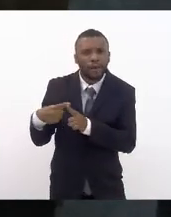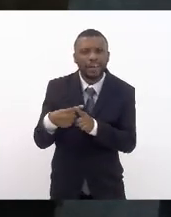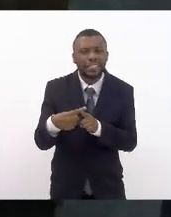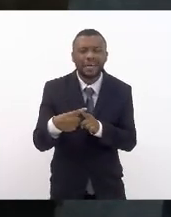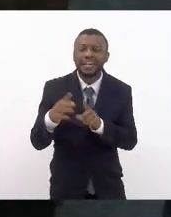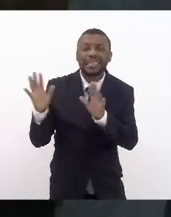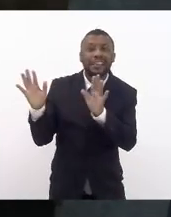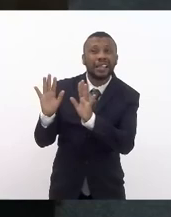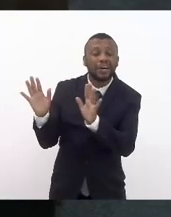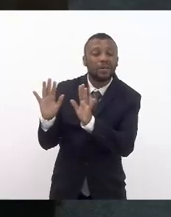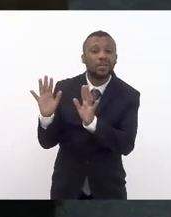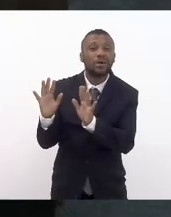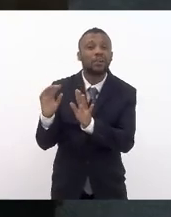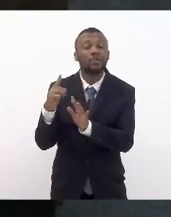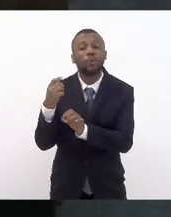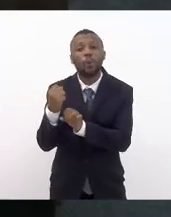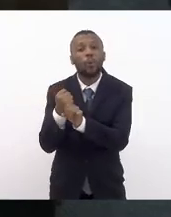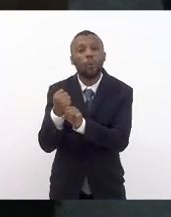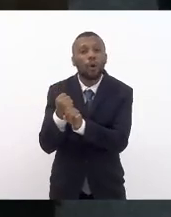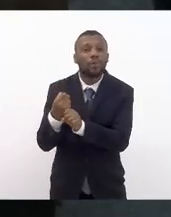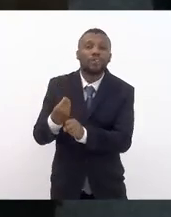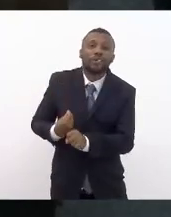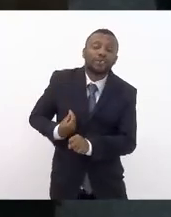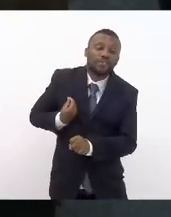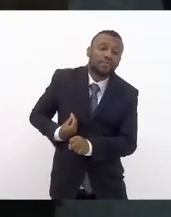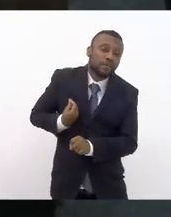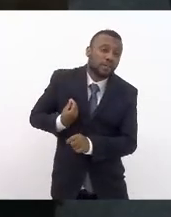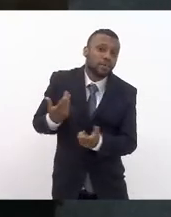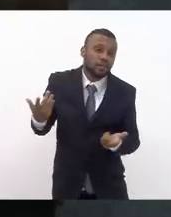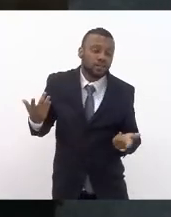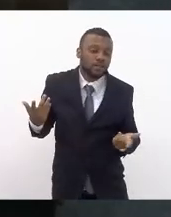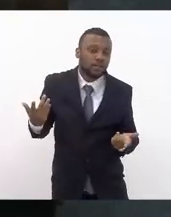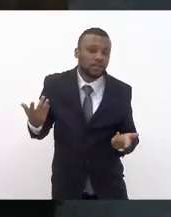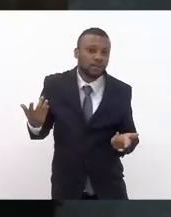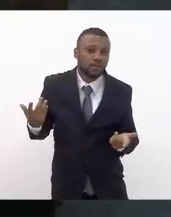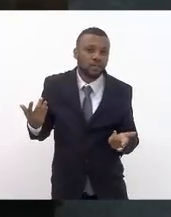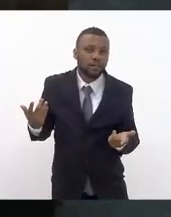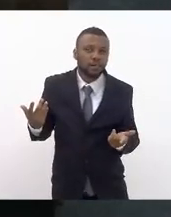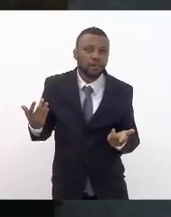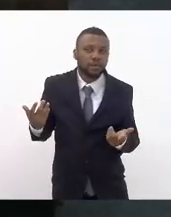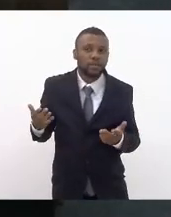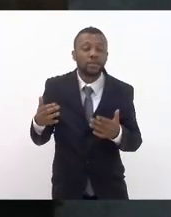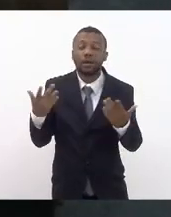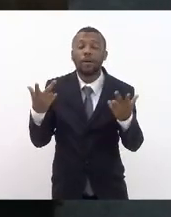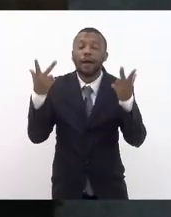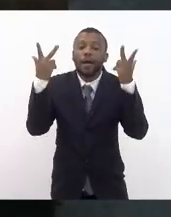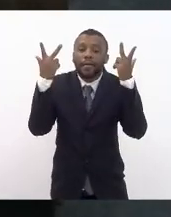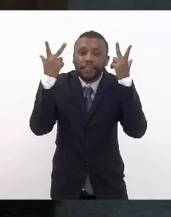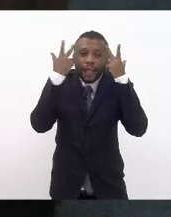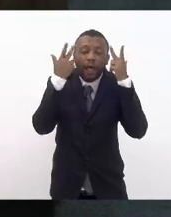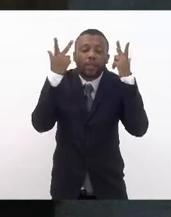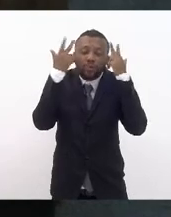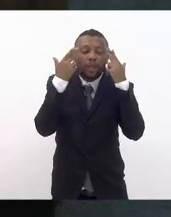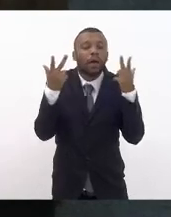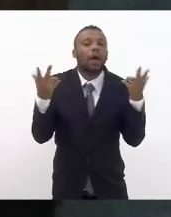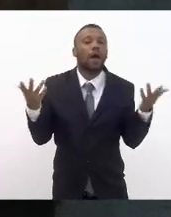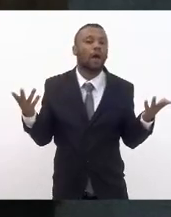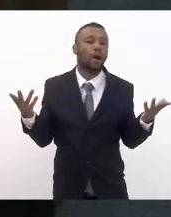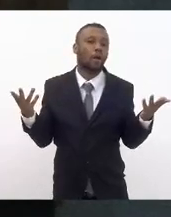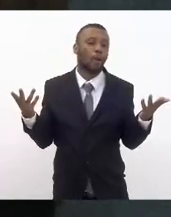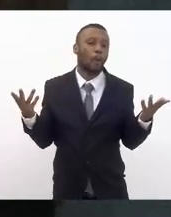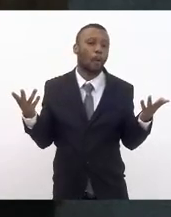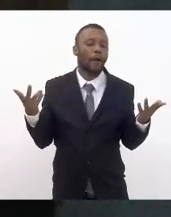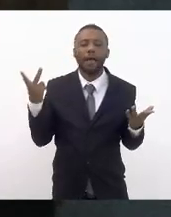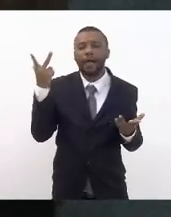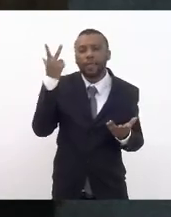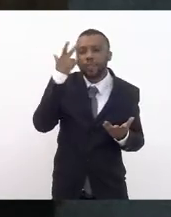Não. Isso aí tem um ano de vida, serão demitidos daqui a um ano. Entendeu? Então, é natural isso. É